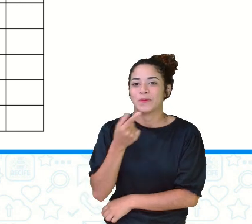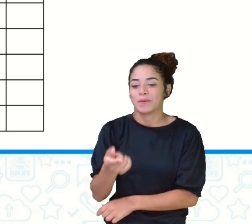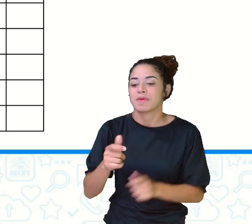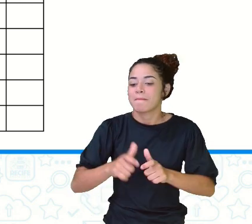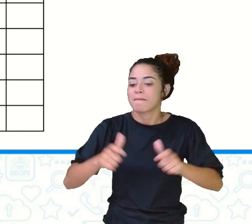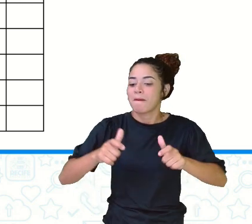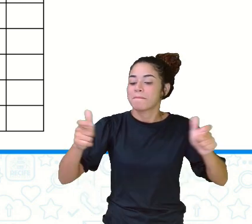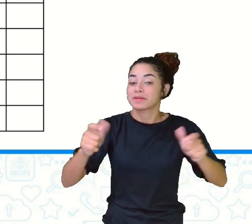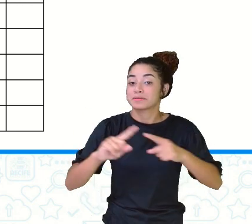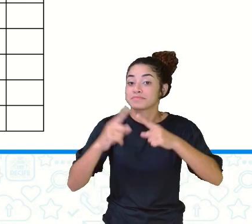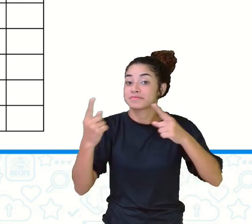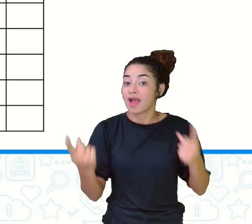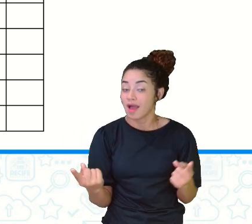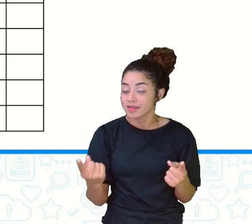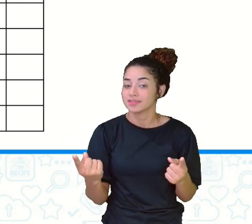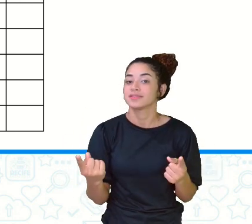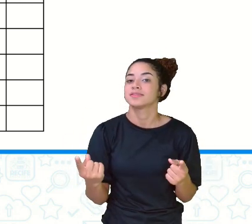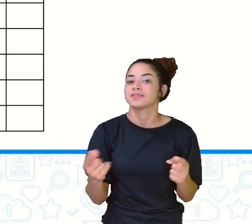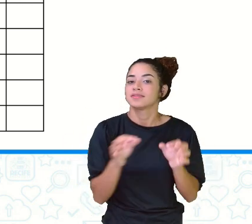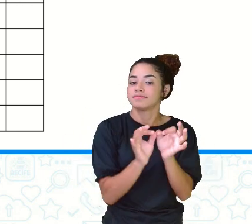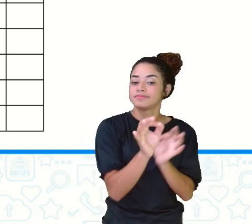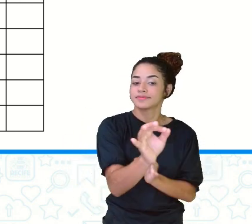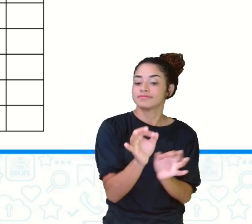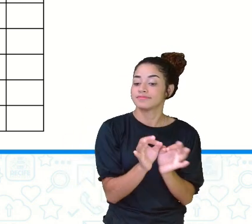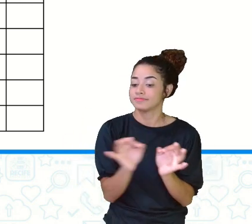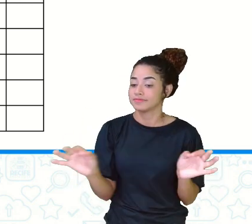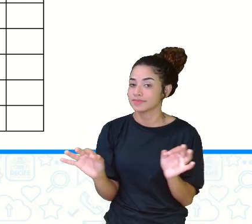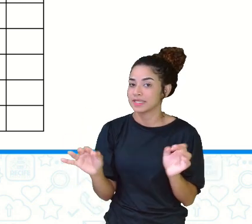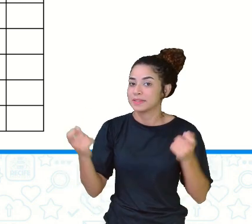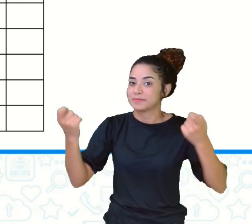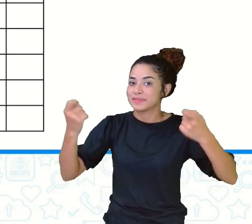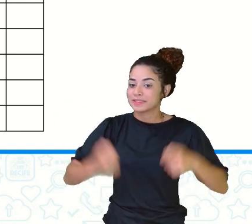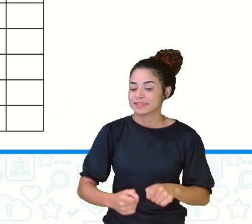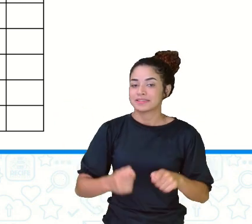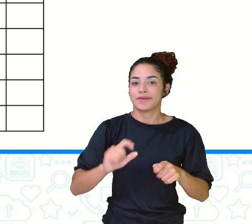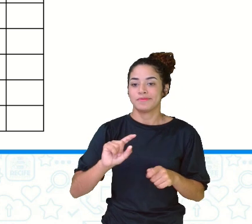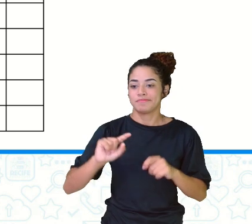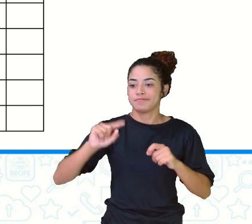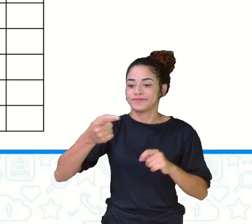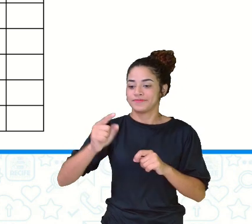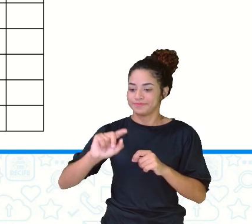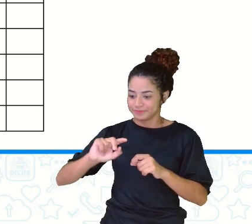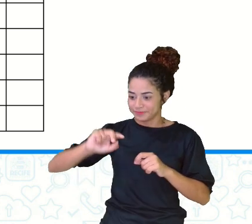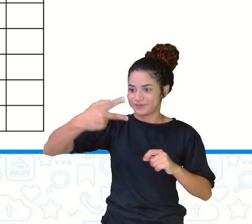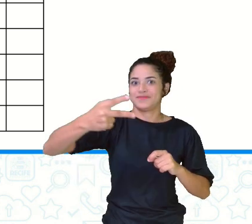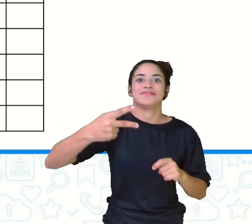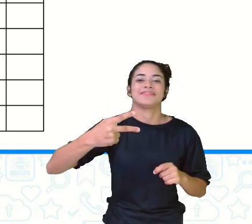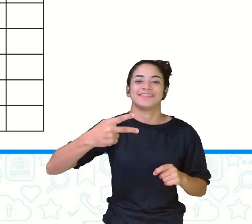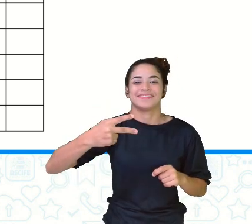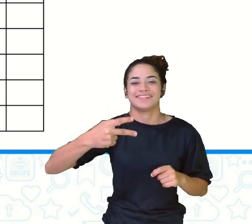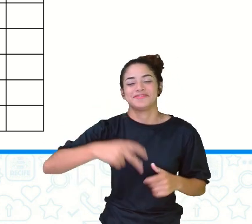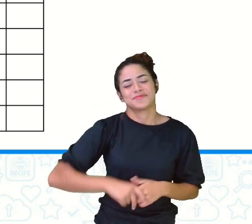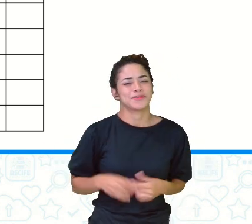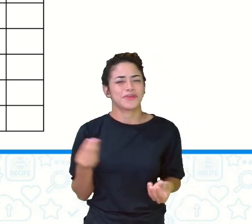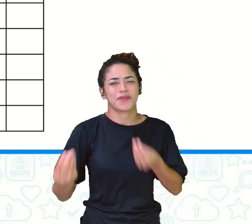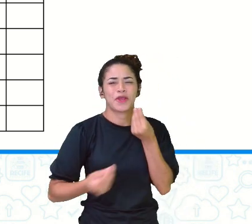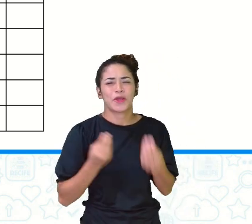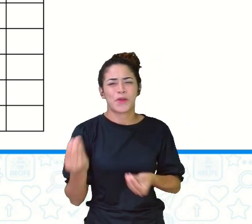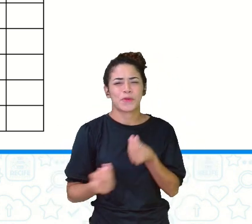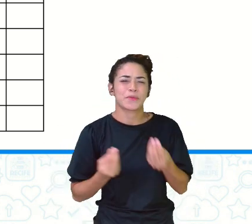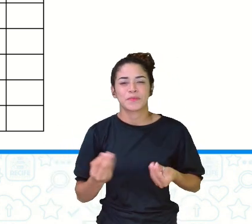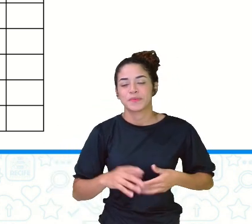modo que suas dimensões se tornem 2 vezes maiores. Como é que a gente vai fazer